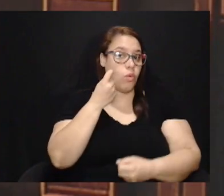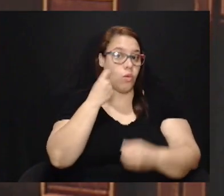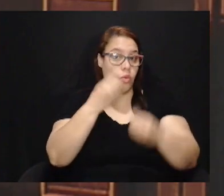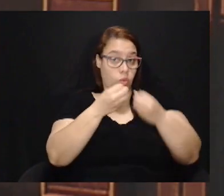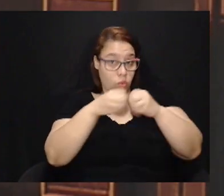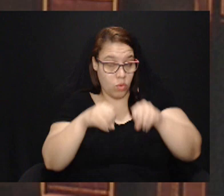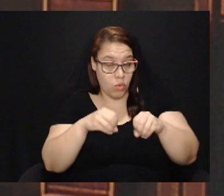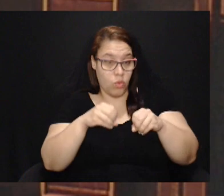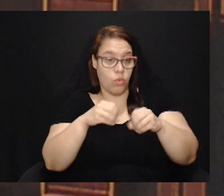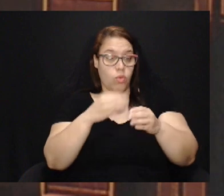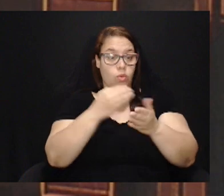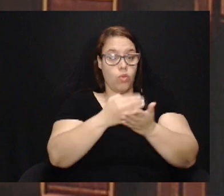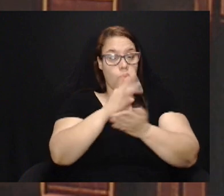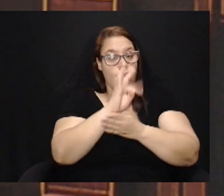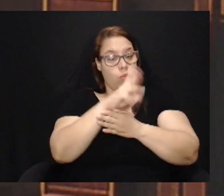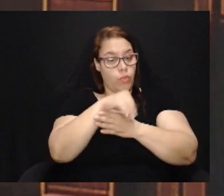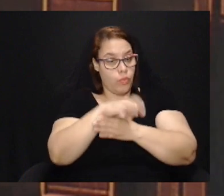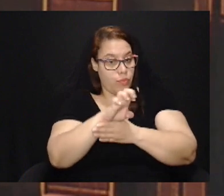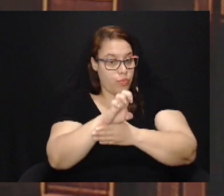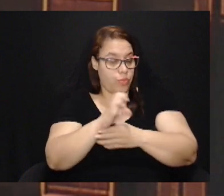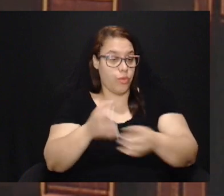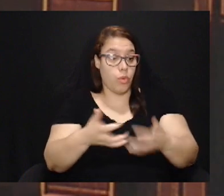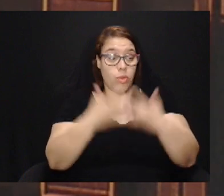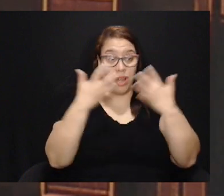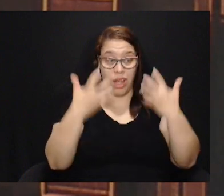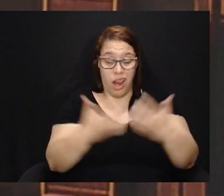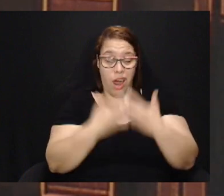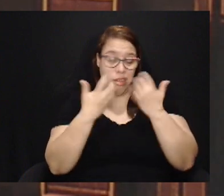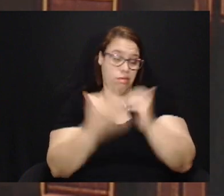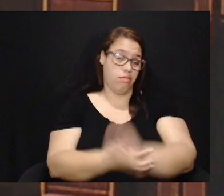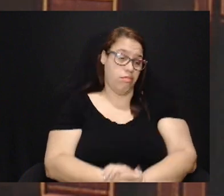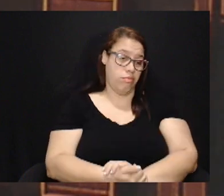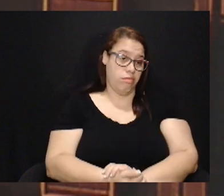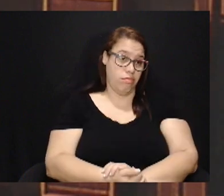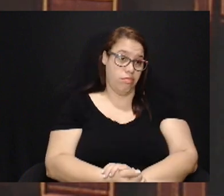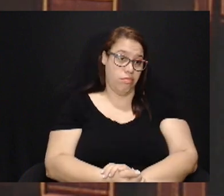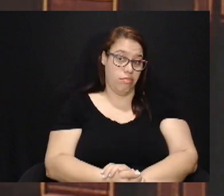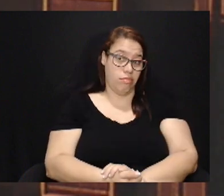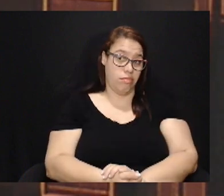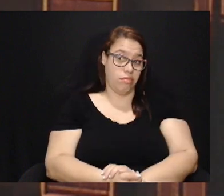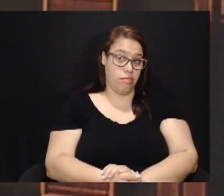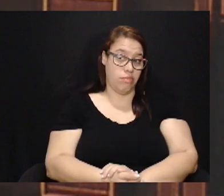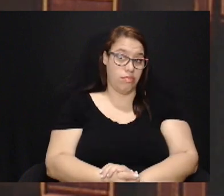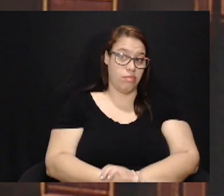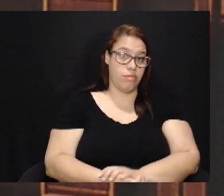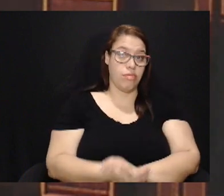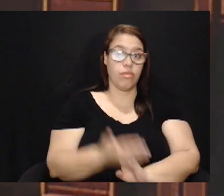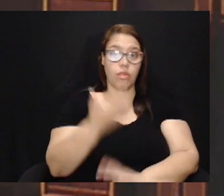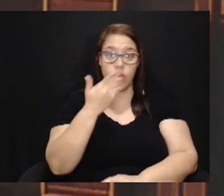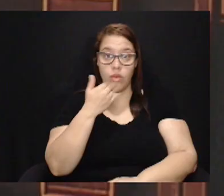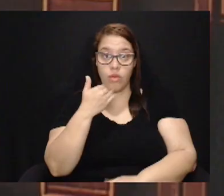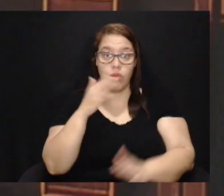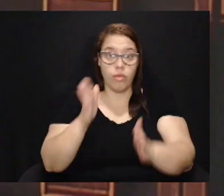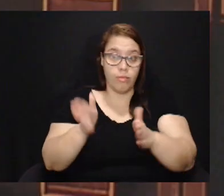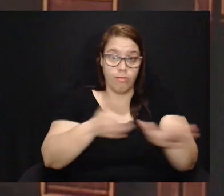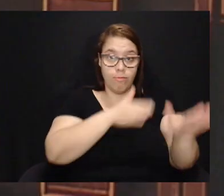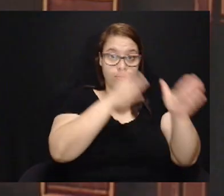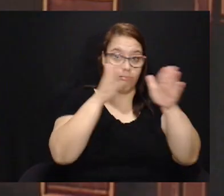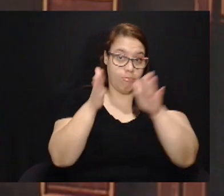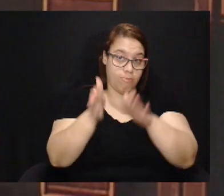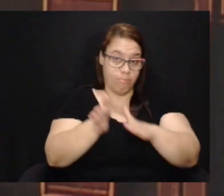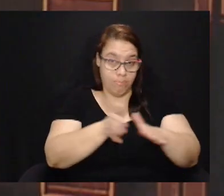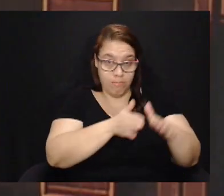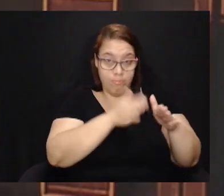tomate, uma salada. Então, na grande maioria das vezes, as pessoas acabam comendo alimentos ultraprocessados, alimentos açucarados,